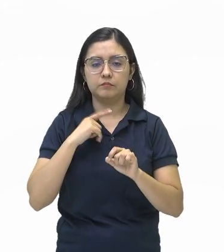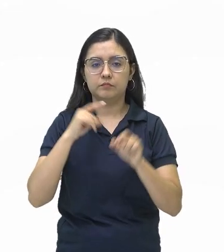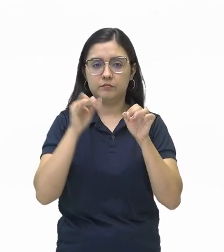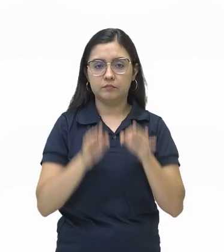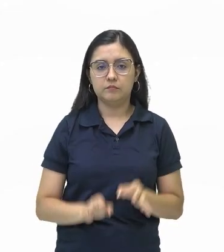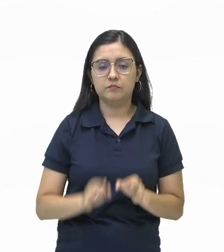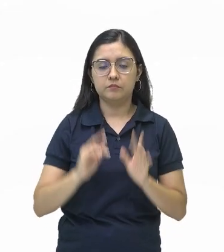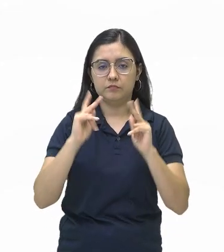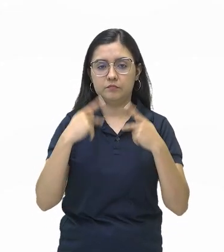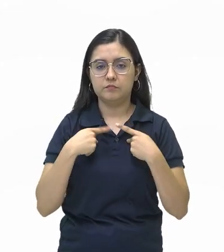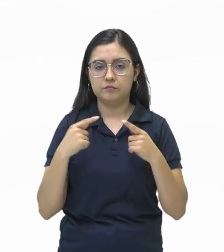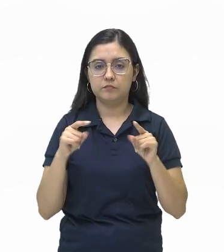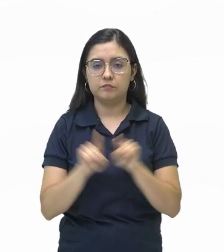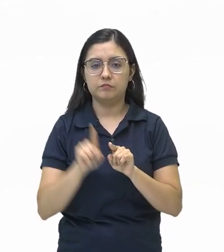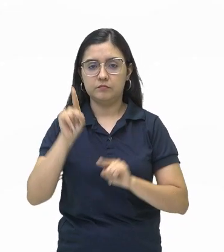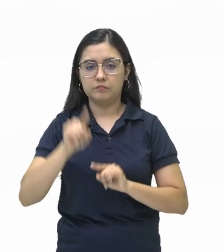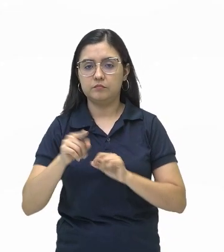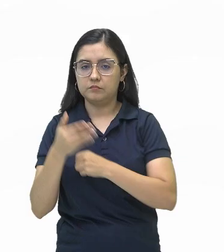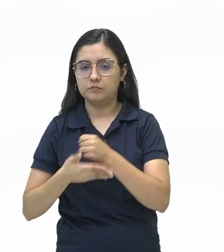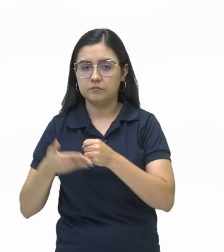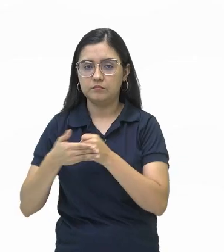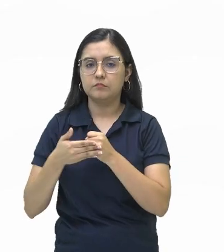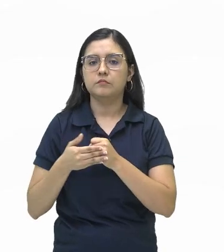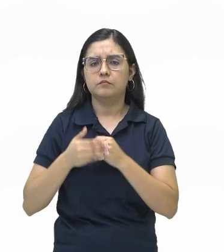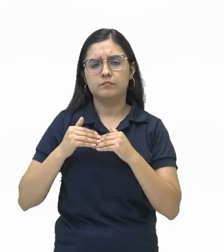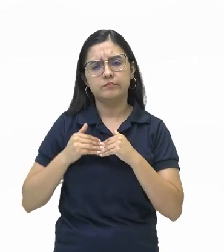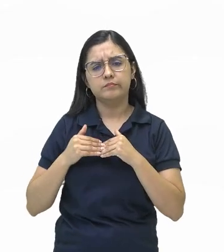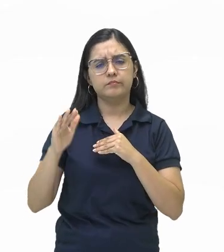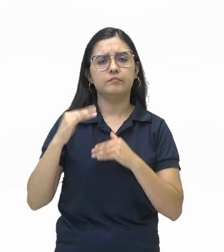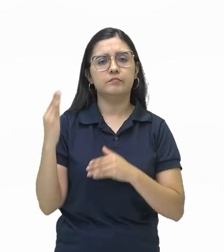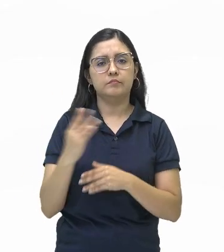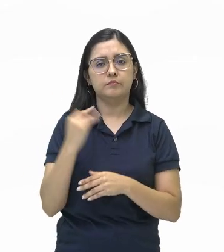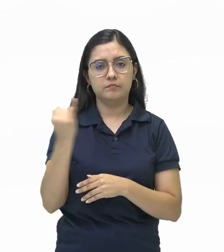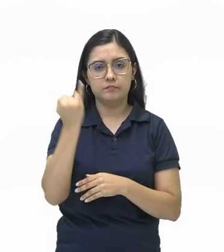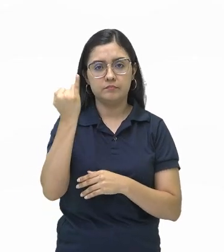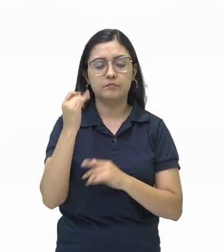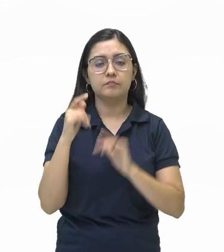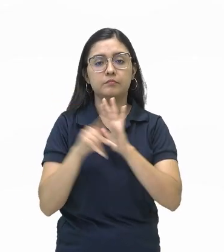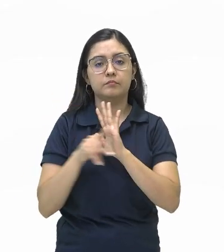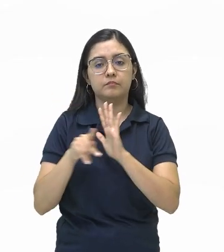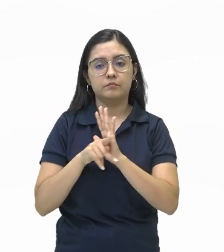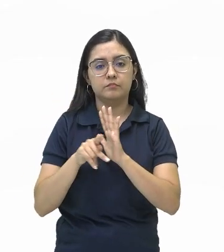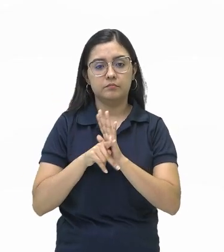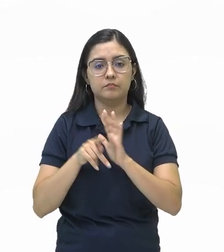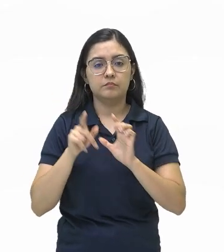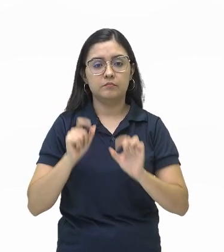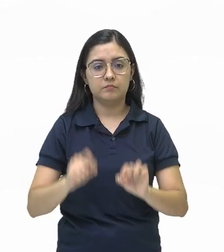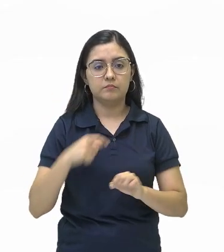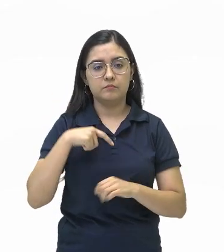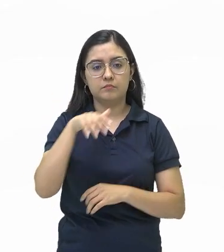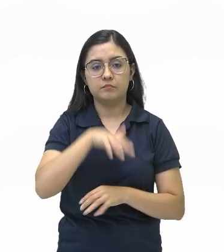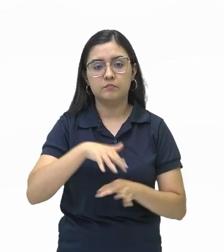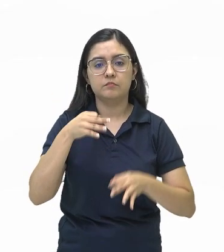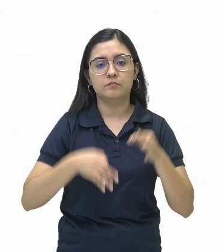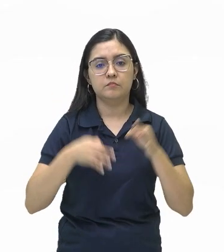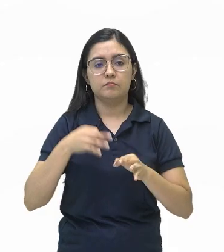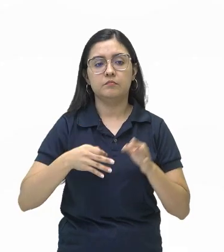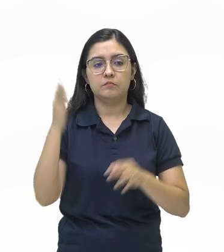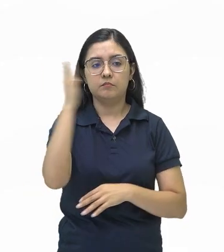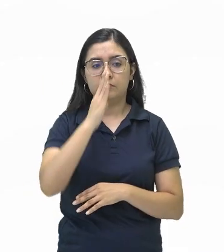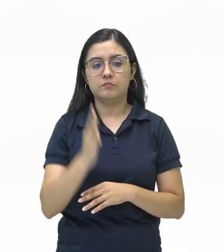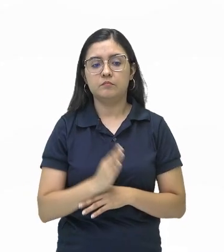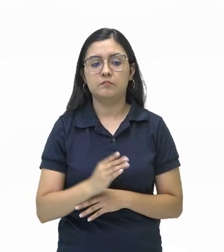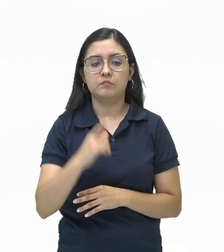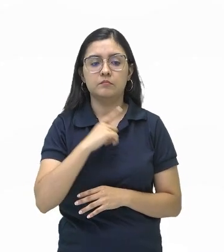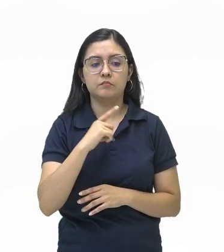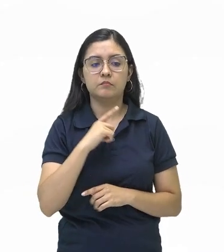dignidade humana seja o princípio mais importante do ordenamento jurídico brasileiro, ele